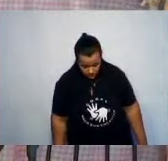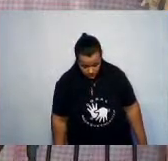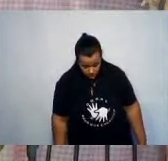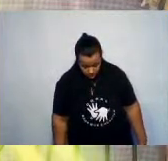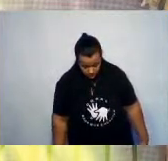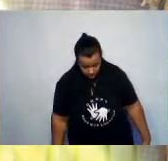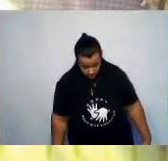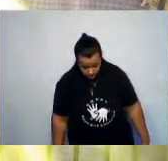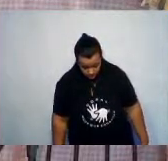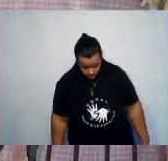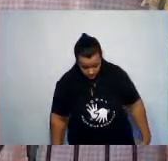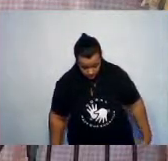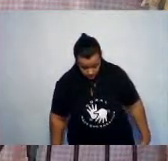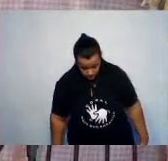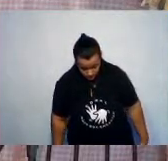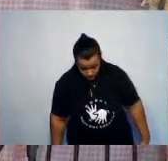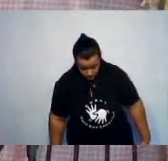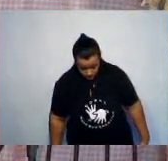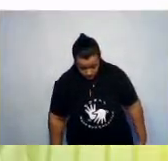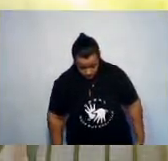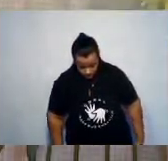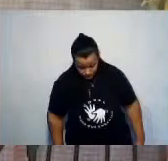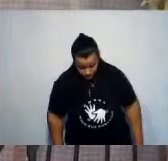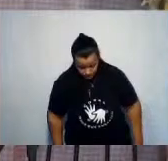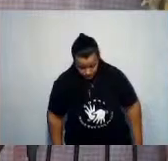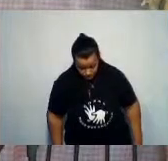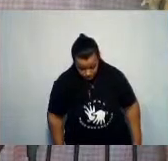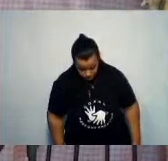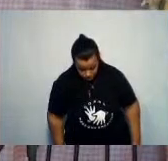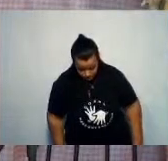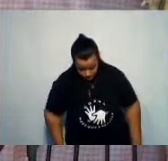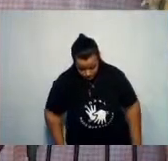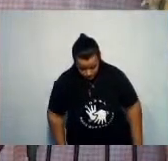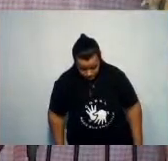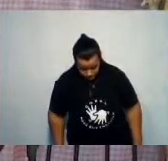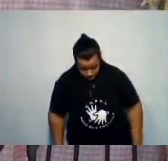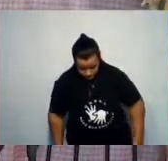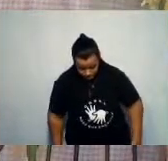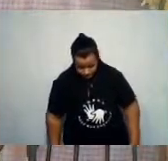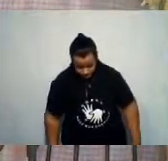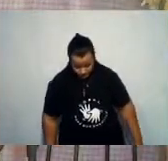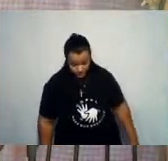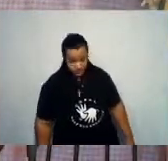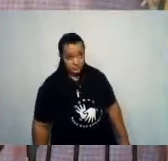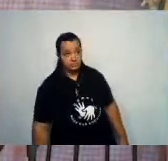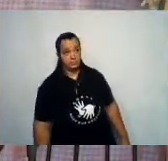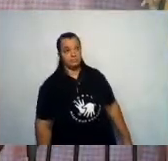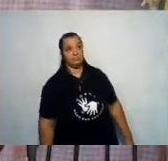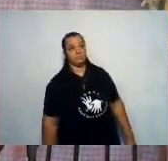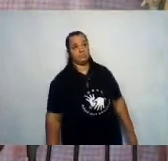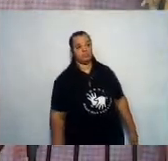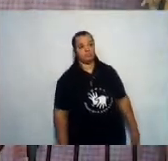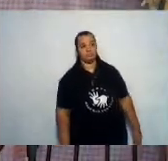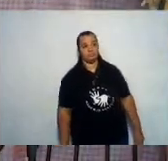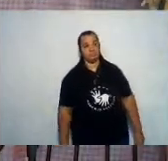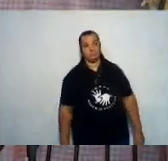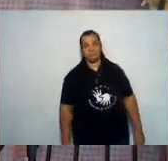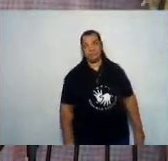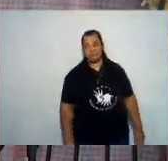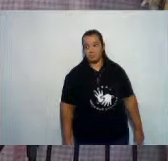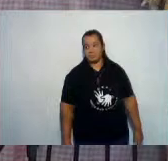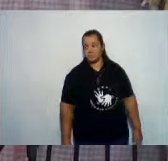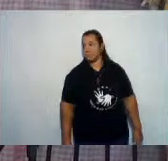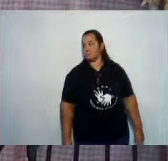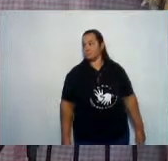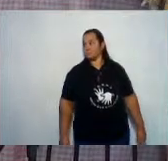Daí, é que gostoso. Aí. Agora, Rafael, nós vamos entrar num bloco especial, né? O que, que vai rolar agora? Quem será que gosta de modão aí, hein? Agora é pra galera